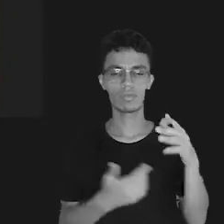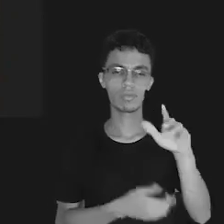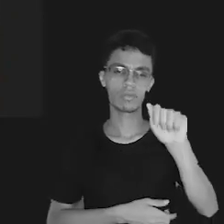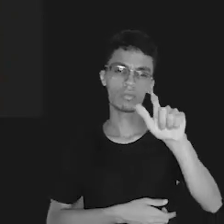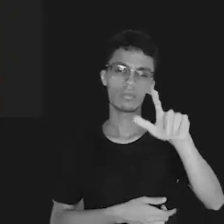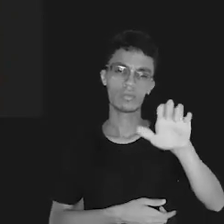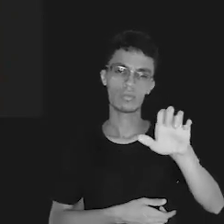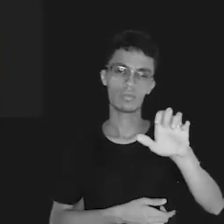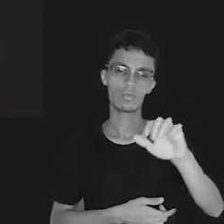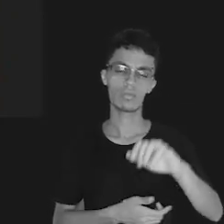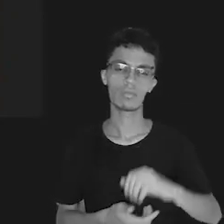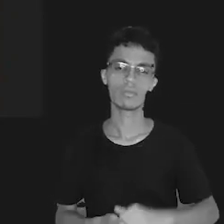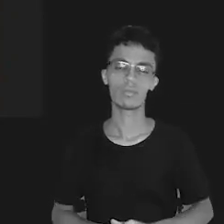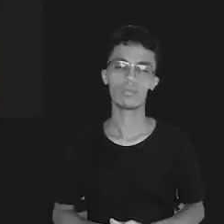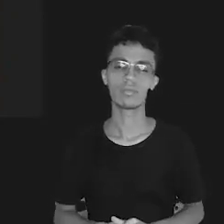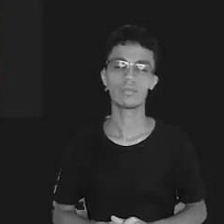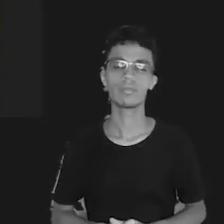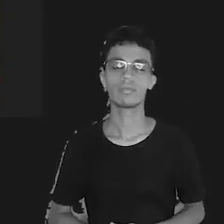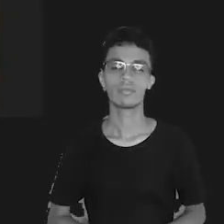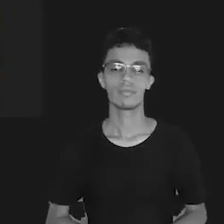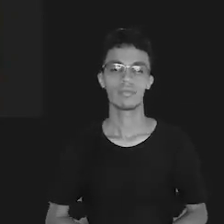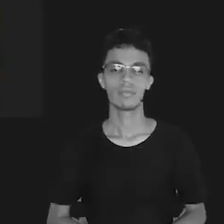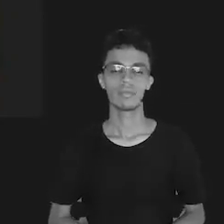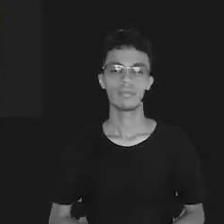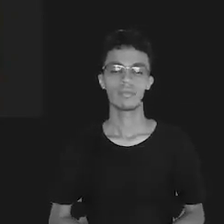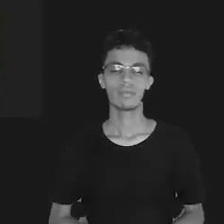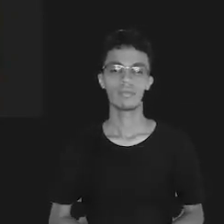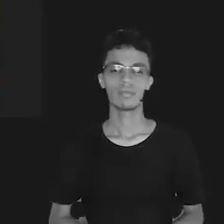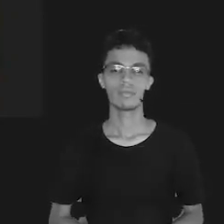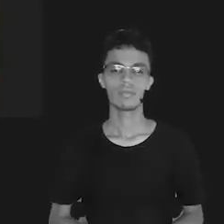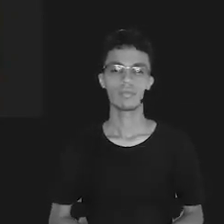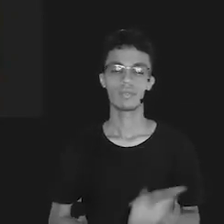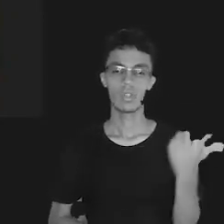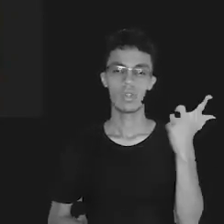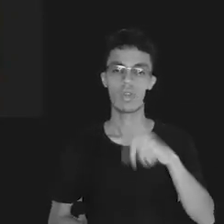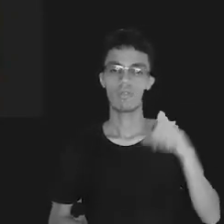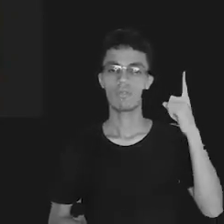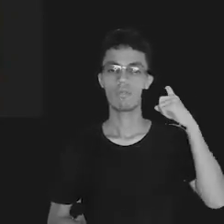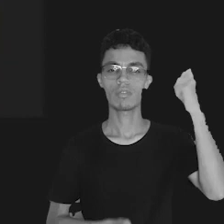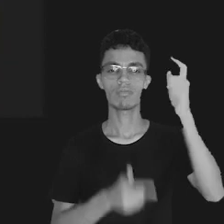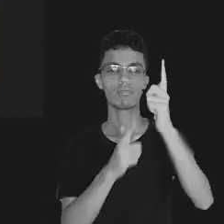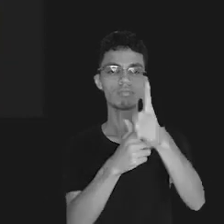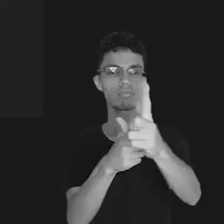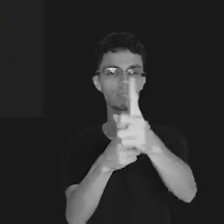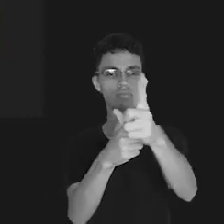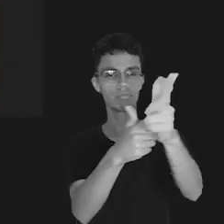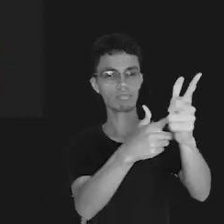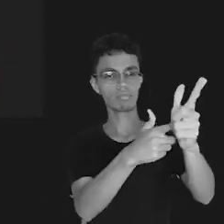A lei! Ouve-se nova rajada vigorosa de metralhadoras.